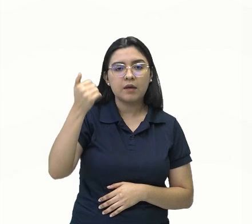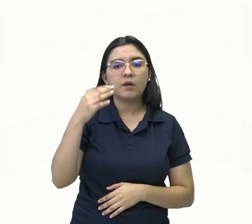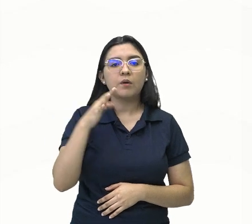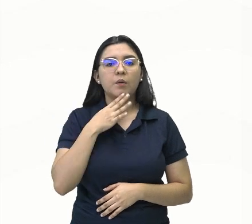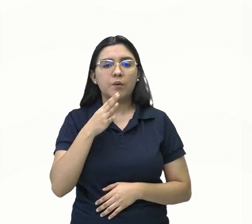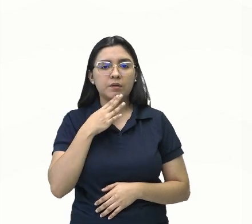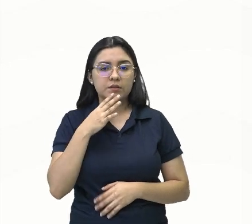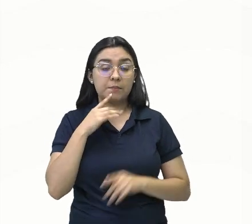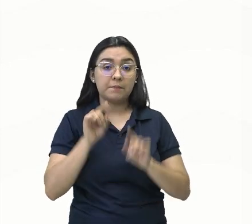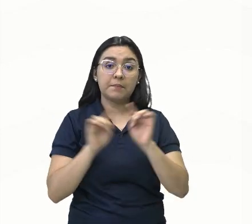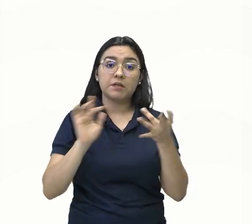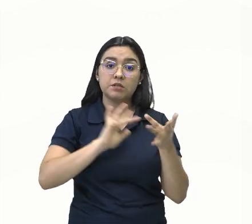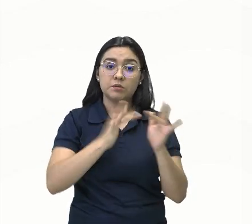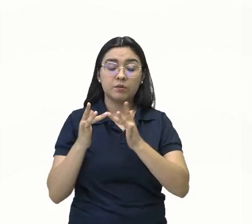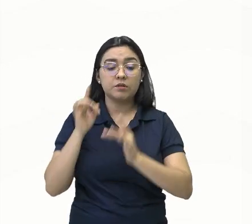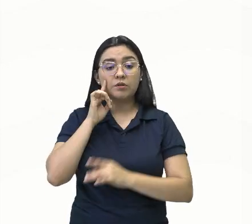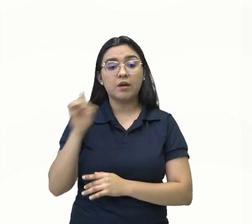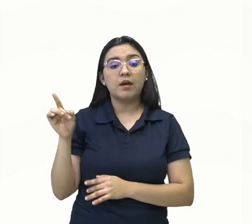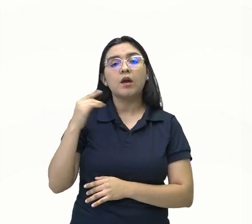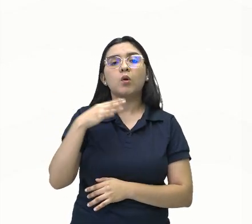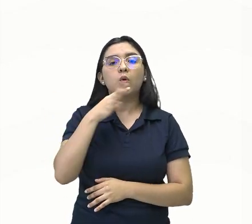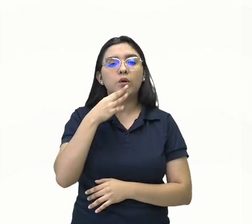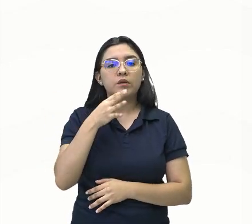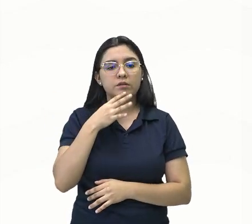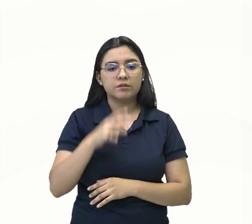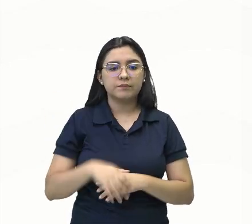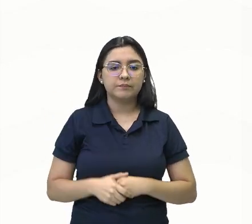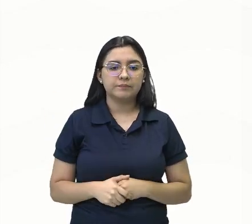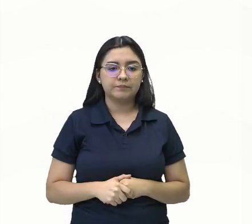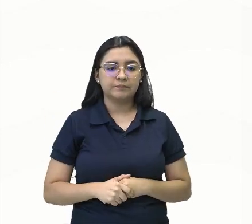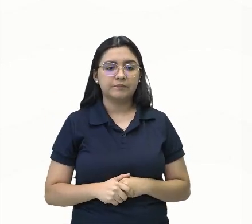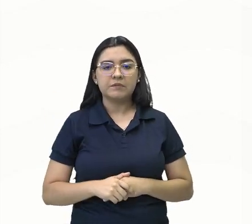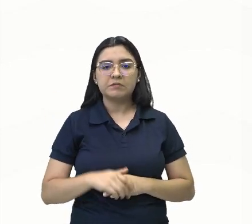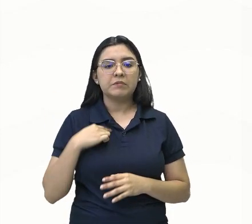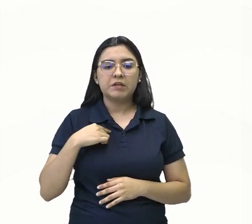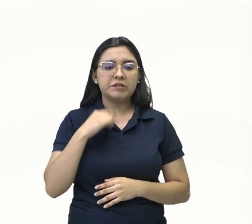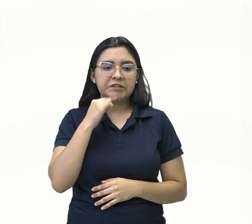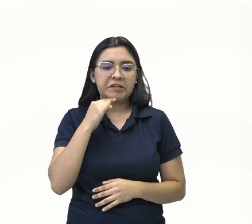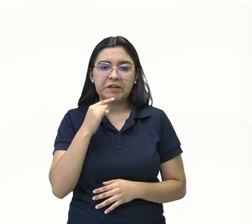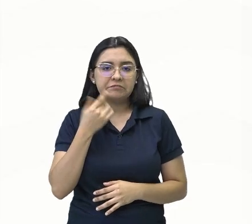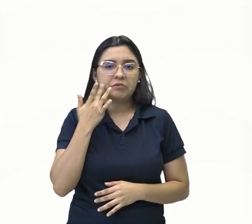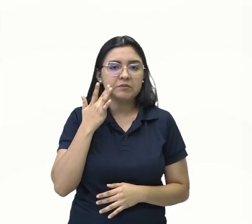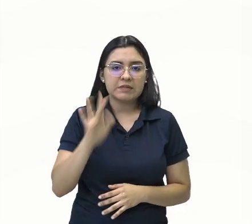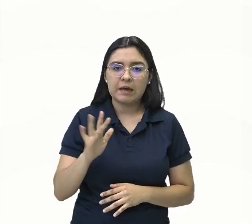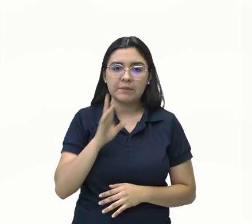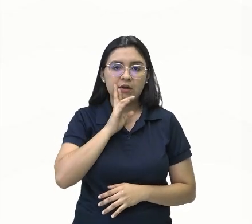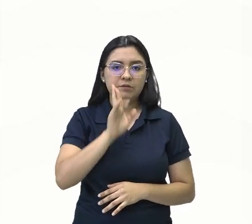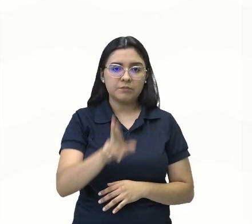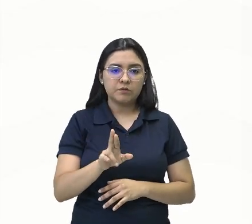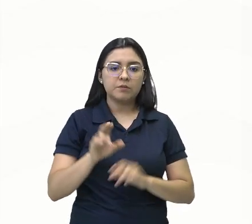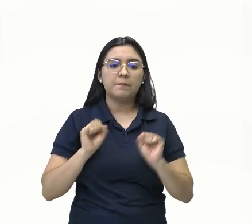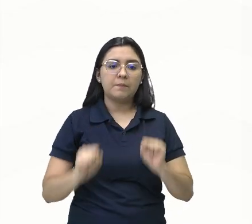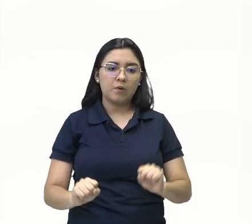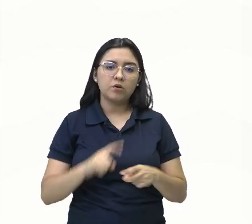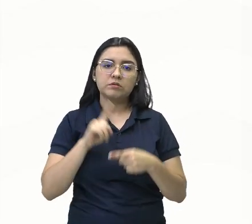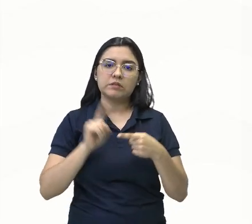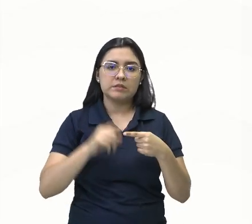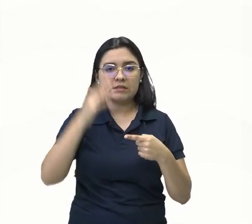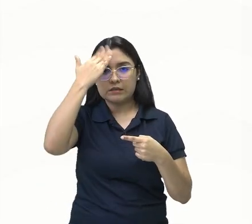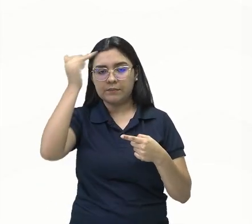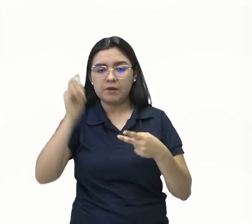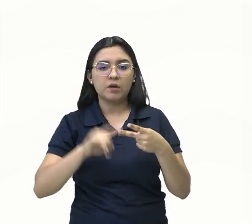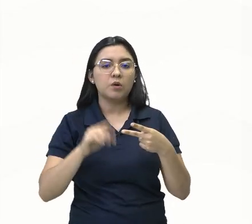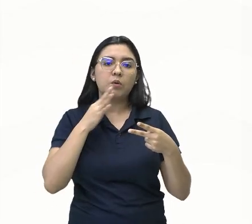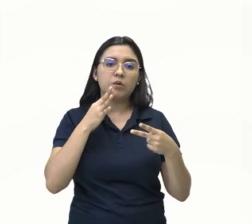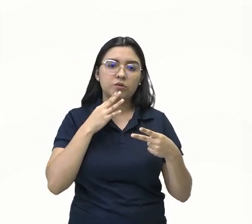contexto aqui é saber, né? Ninguém conhece a resposta. Ninguém sabe, aliás, tá? Então ele pode ser saber,